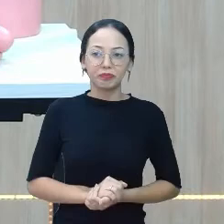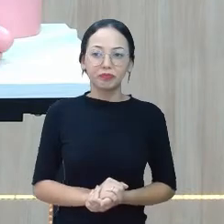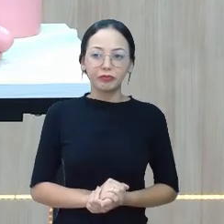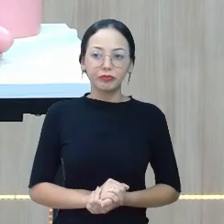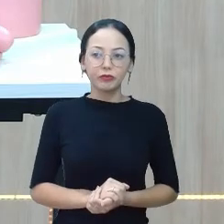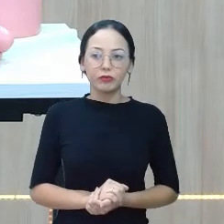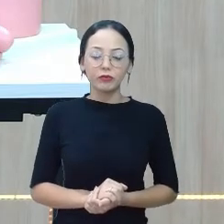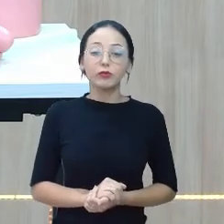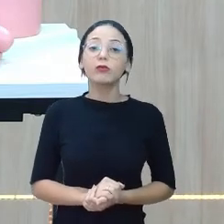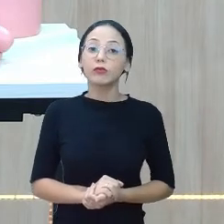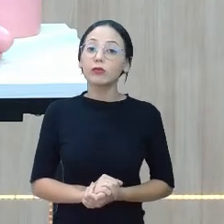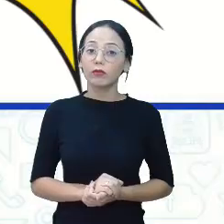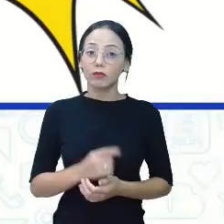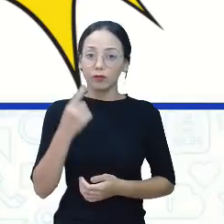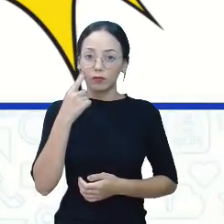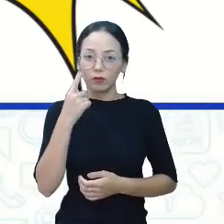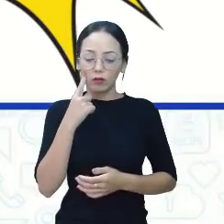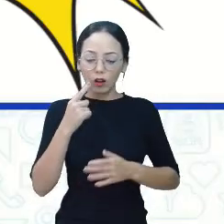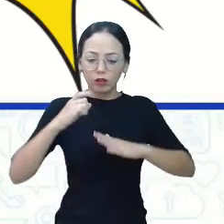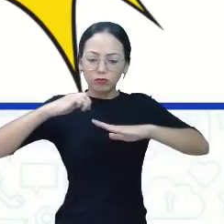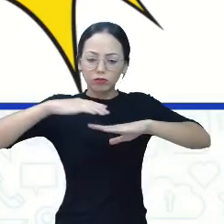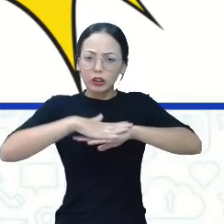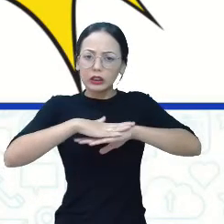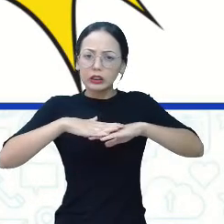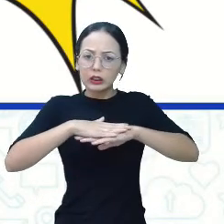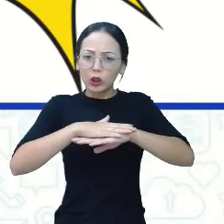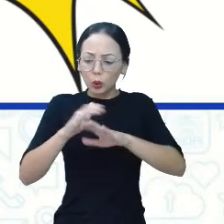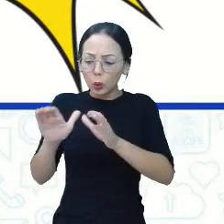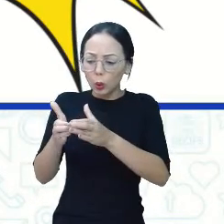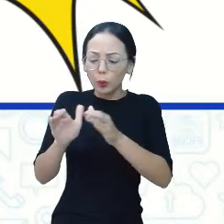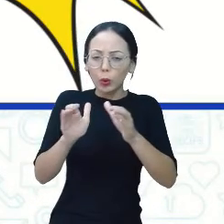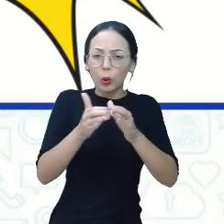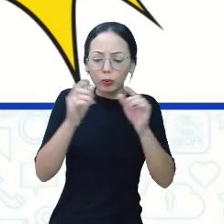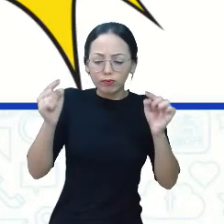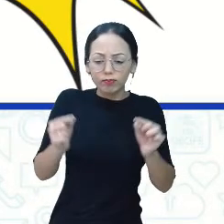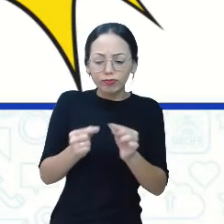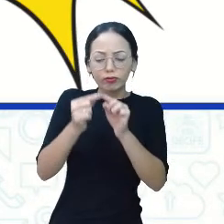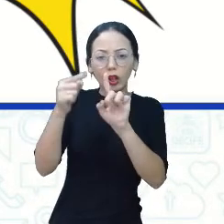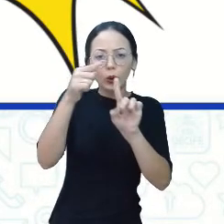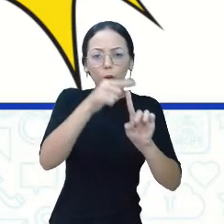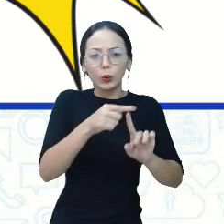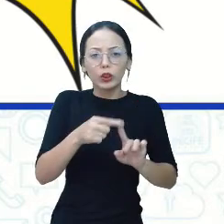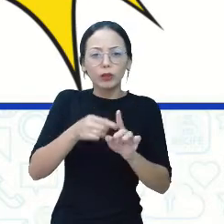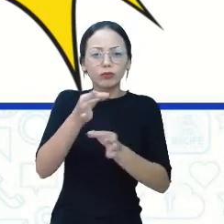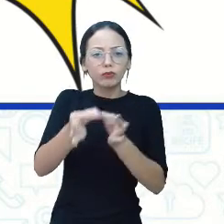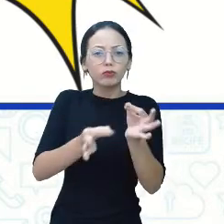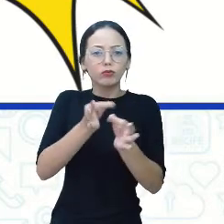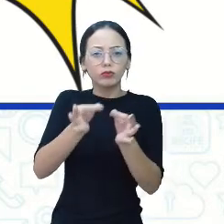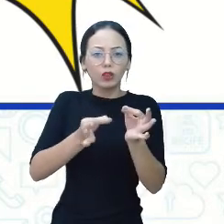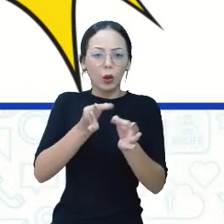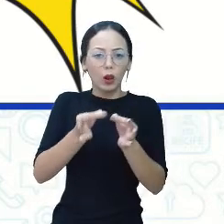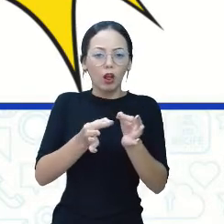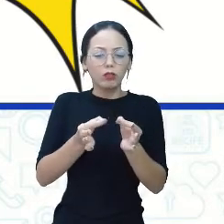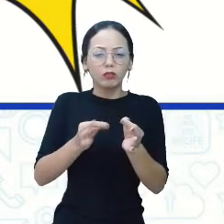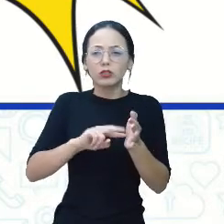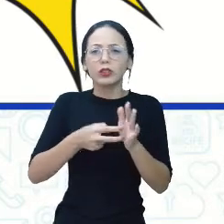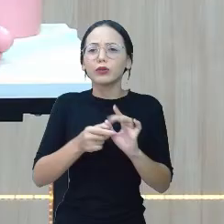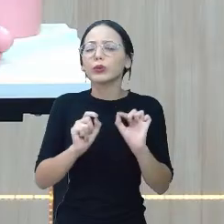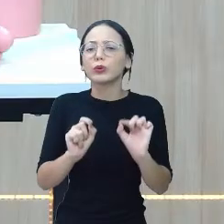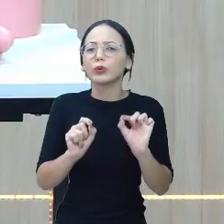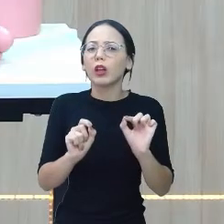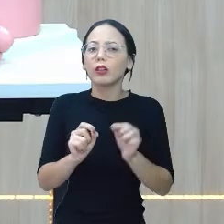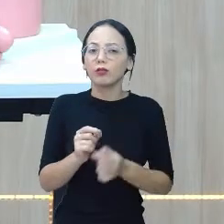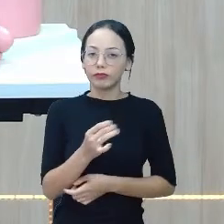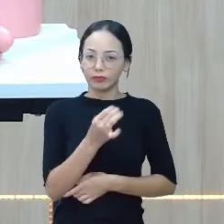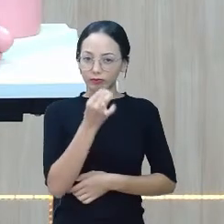temos mais? Os tecidos são classificados de acordo com o tipo de célula e da substância intercelular. O que é isso? Então,